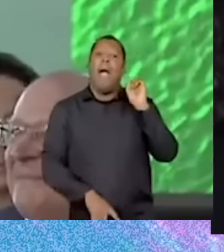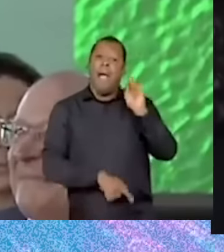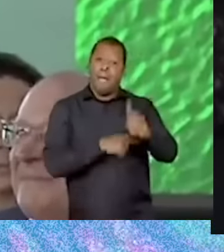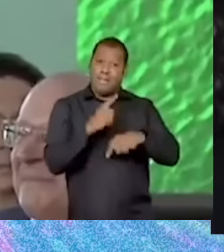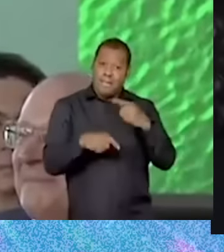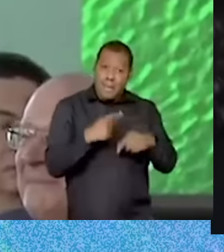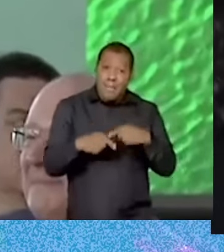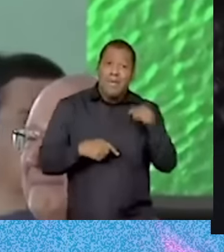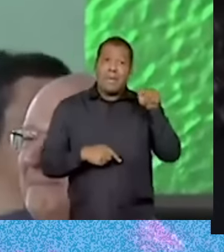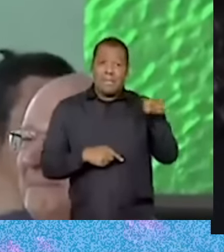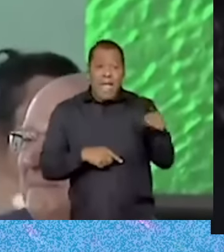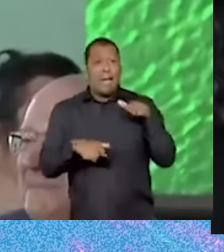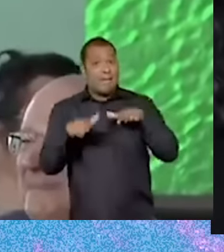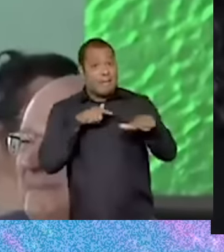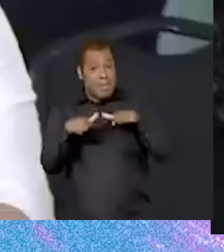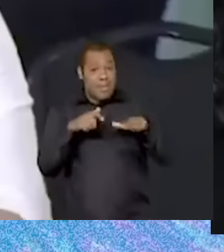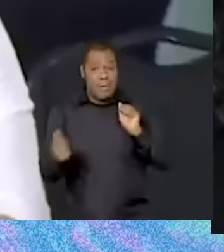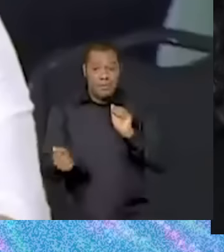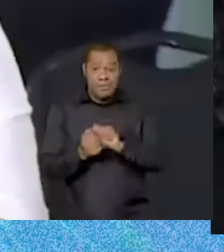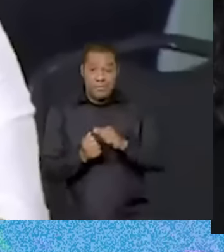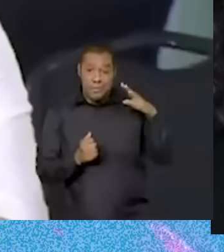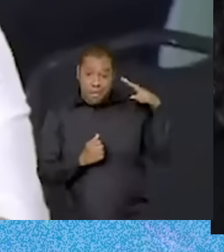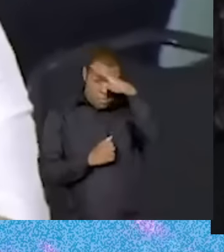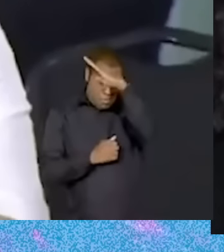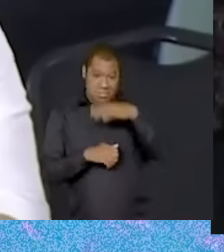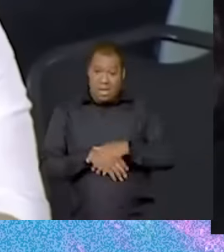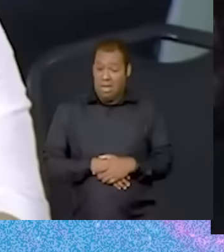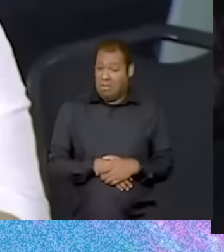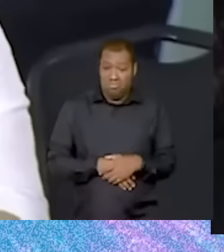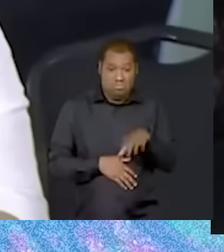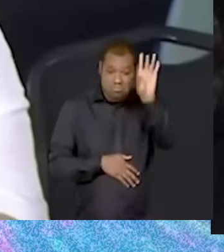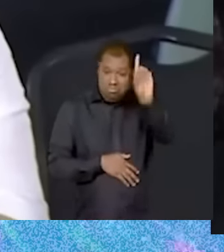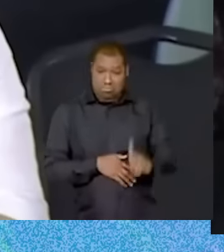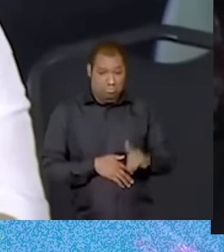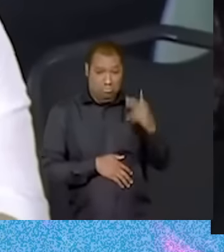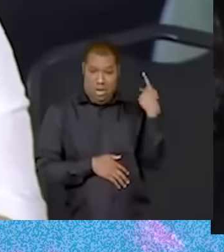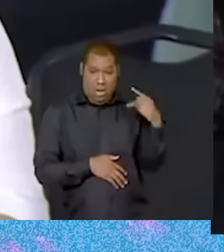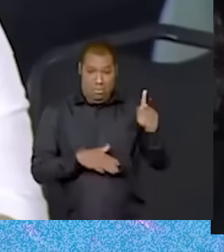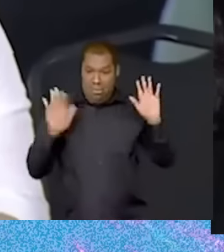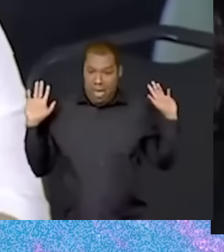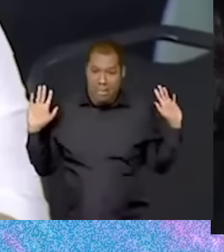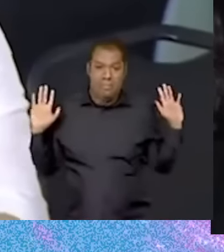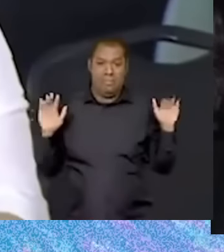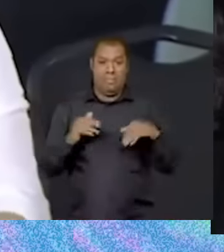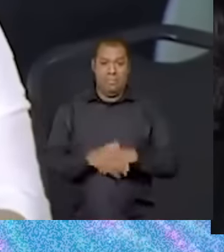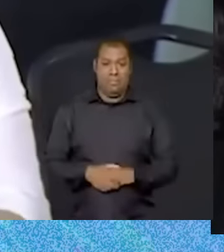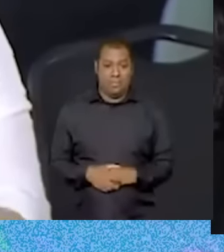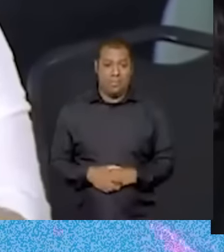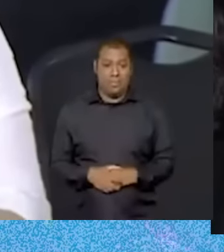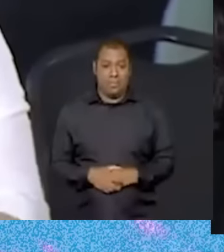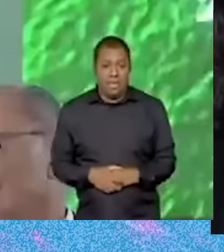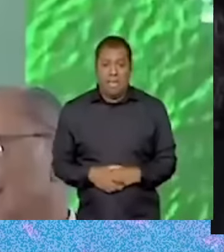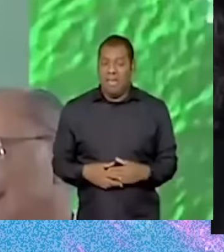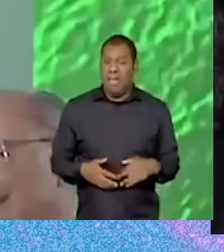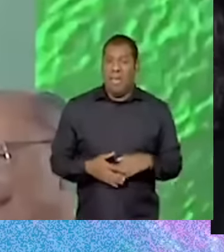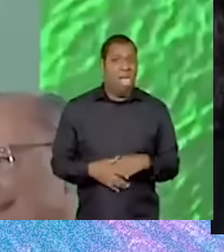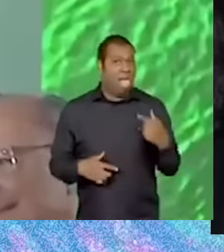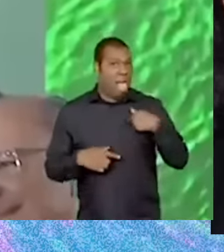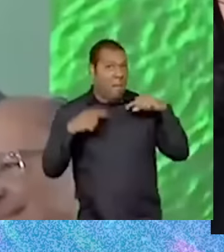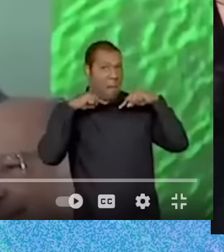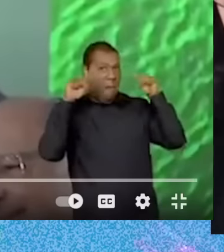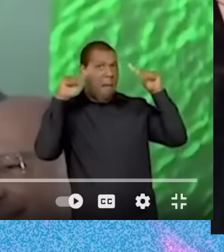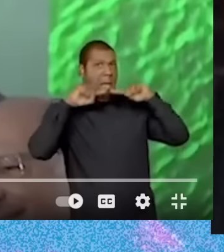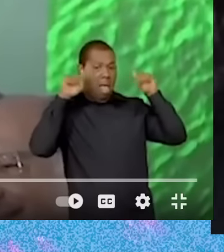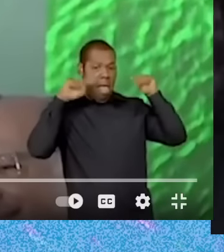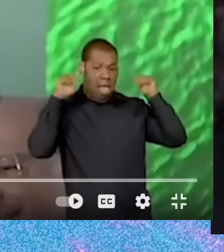paciência é dele e depois ele ganhou de nós as eleições o que que eu vou lamentar